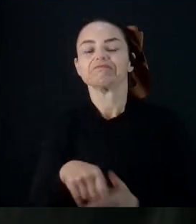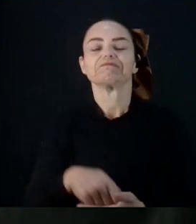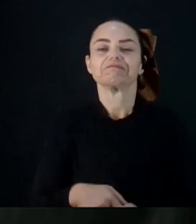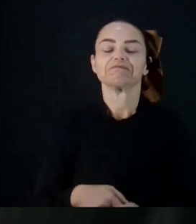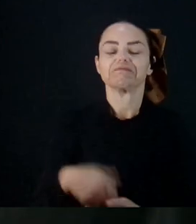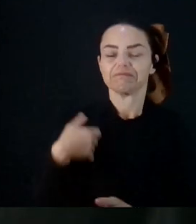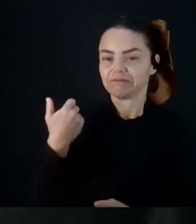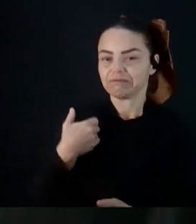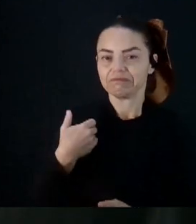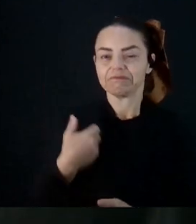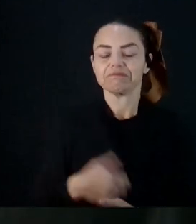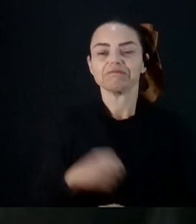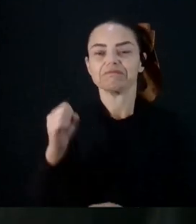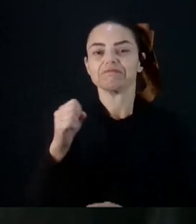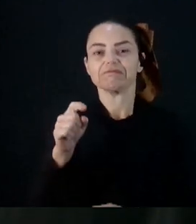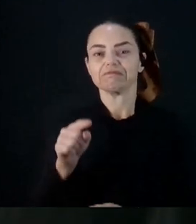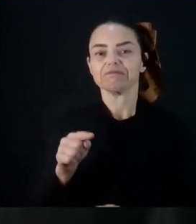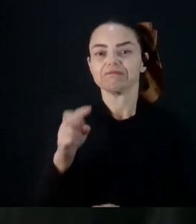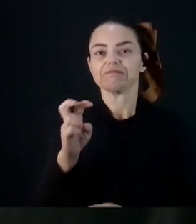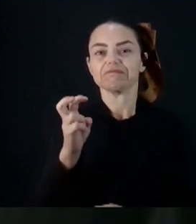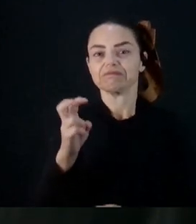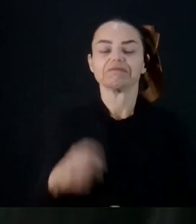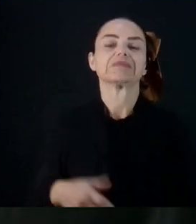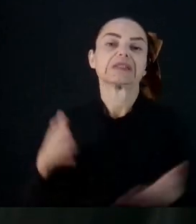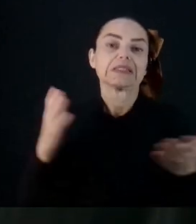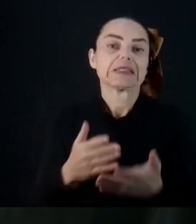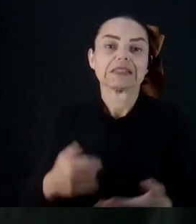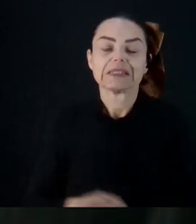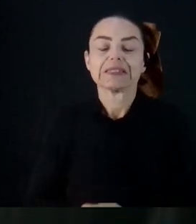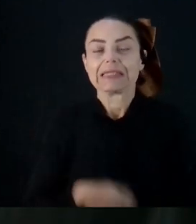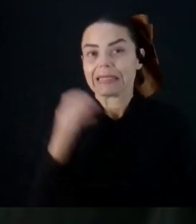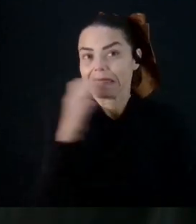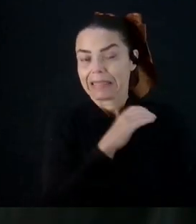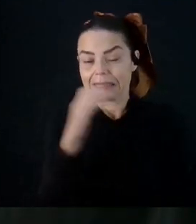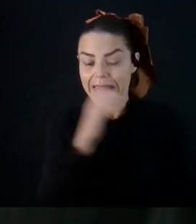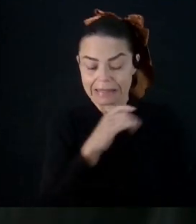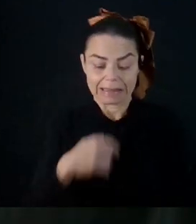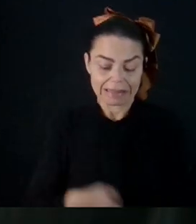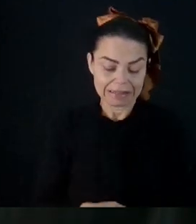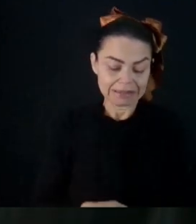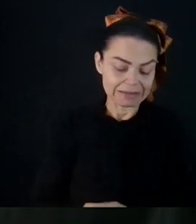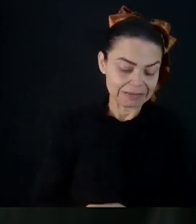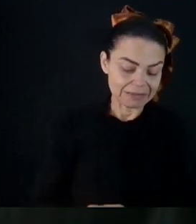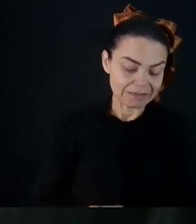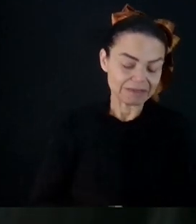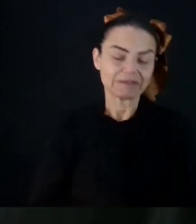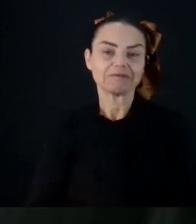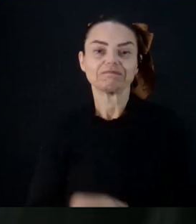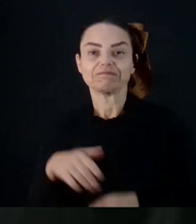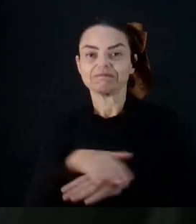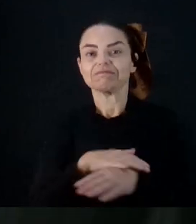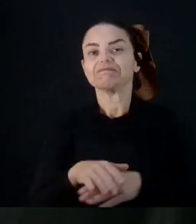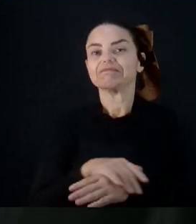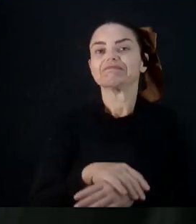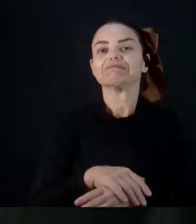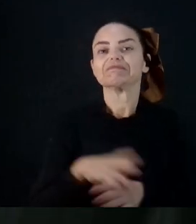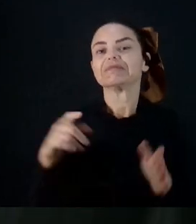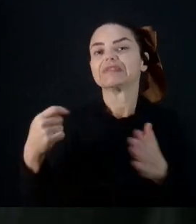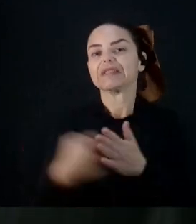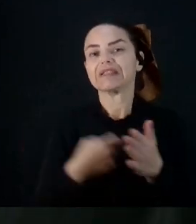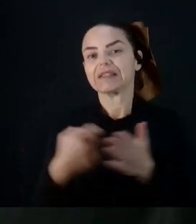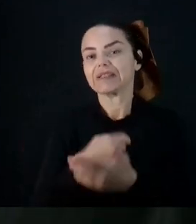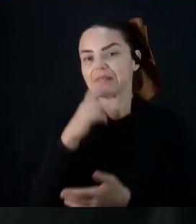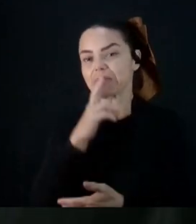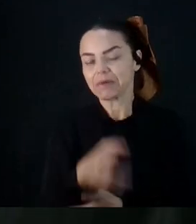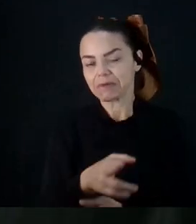Agora 8h55, olha só, já passou muito rápido. Passou rápido demais. Vamos lá conversar com o pessoal que está em casa, vamos ver o que o pessoal